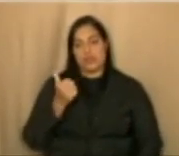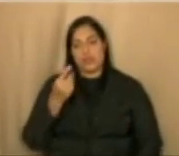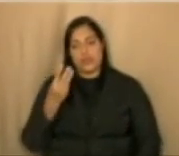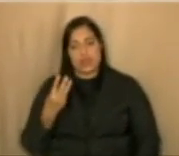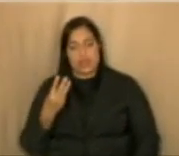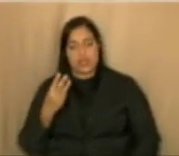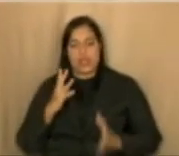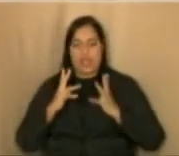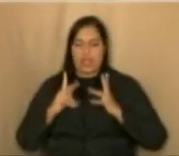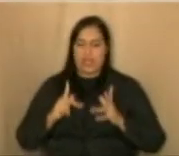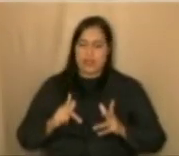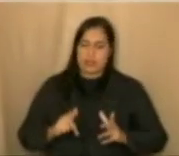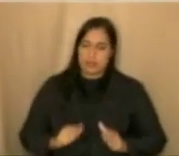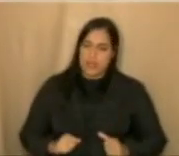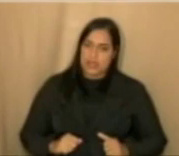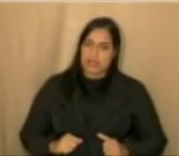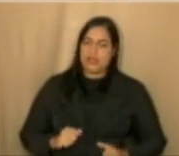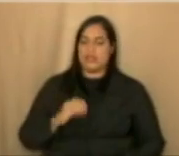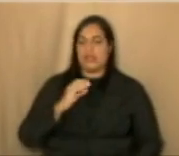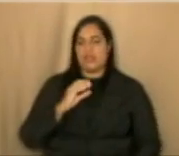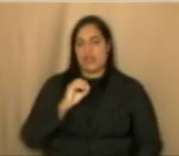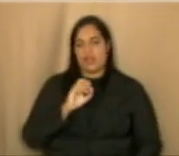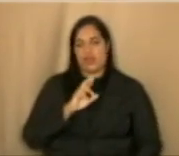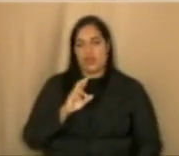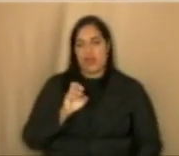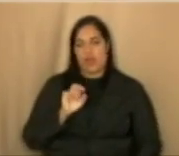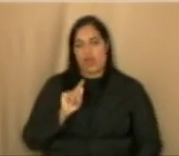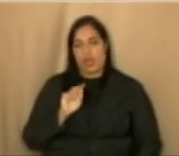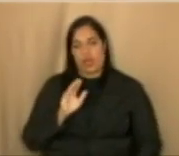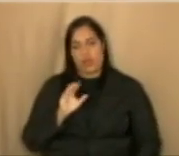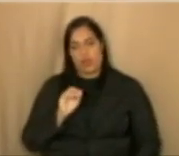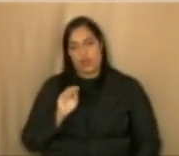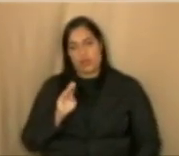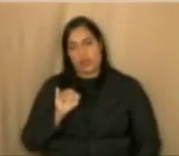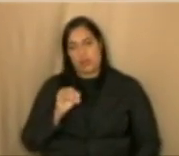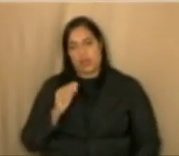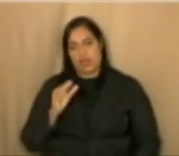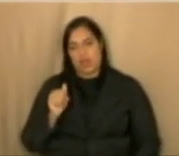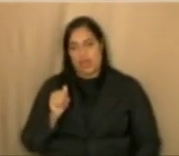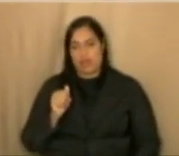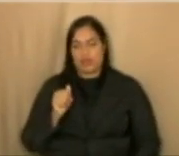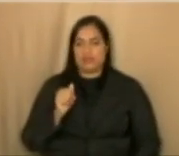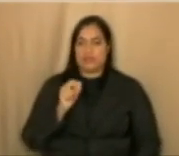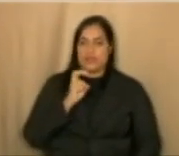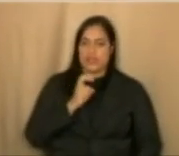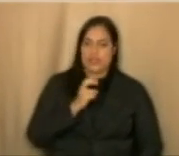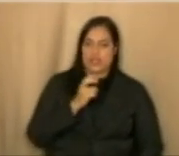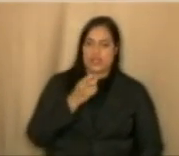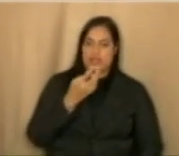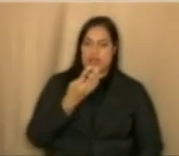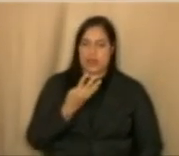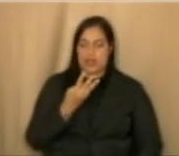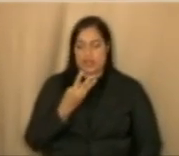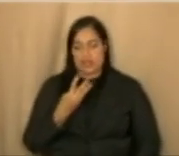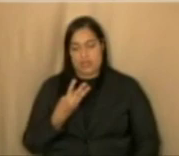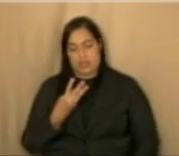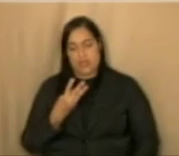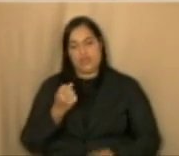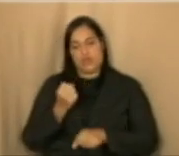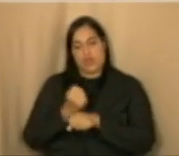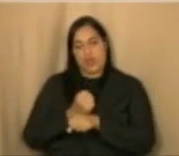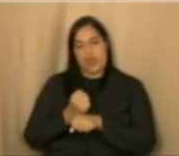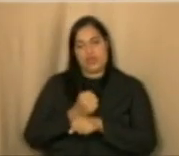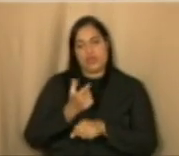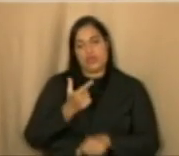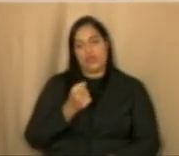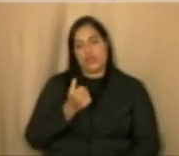a limpeza do canal do Córrego da Bica bem como requerimento 543/2013 que solicita